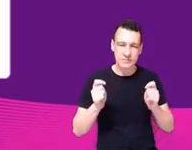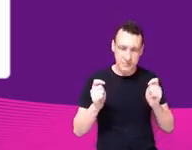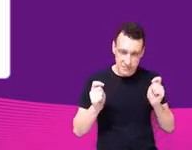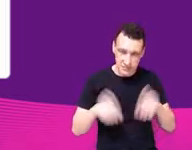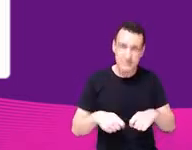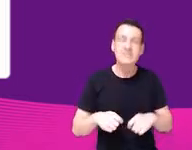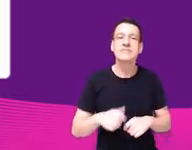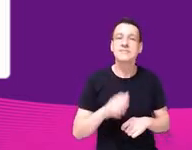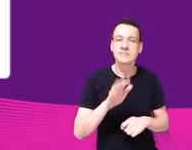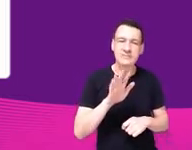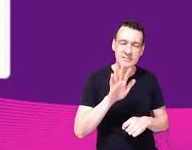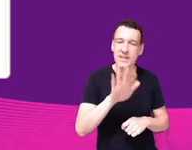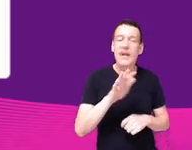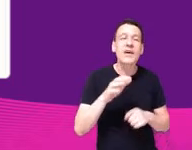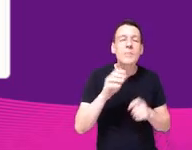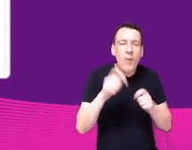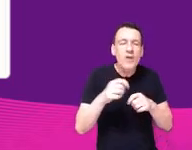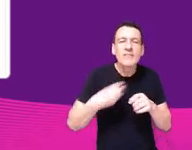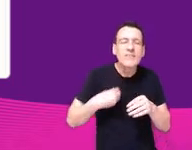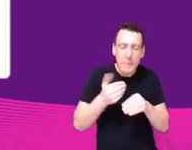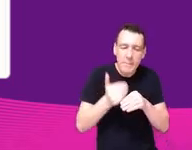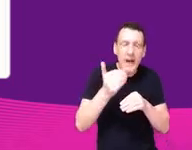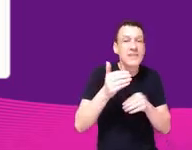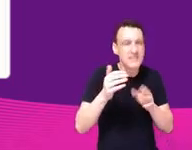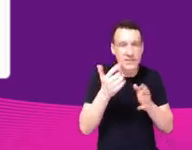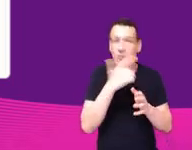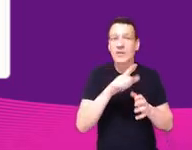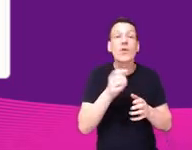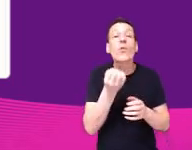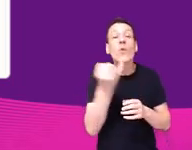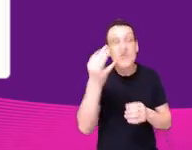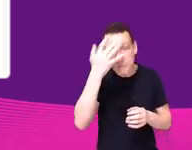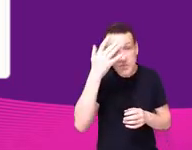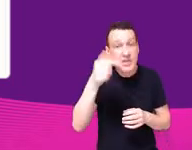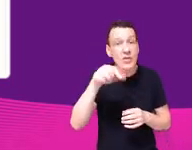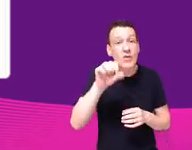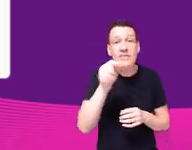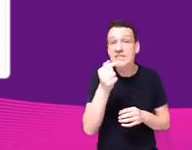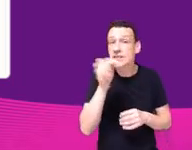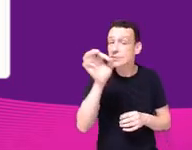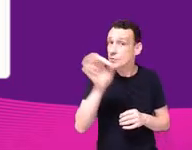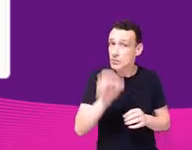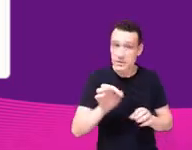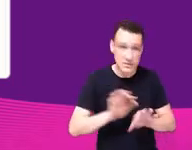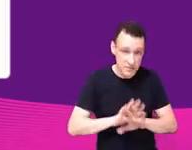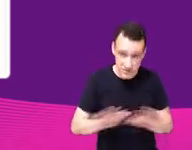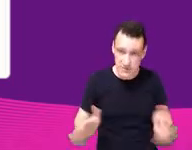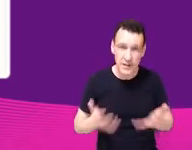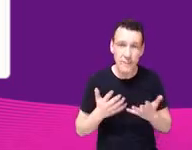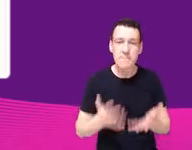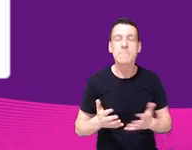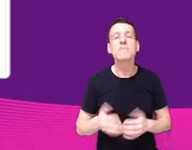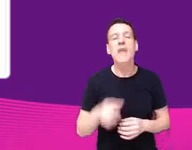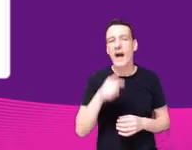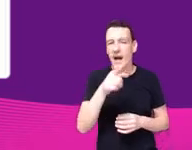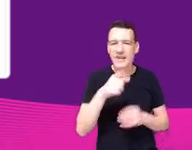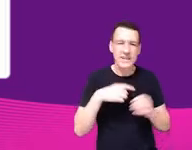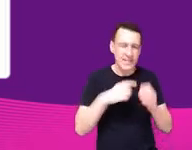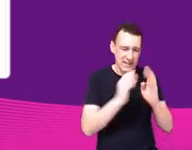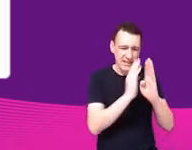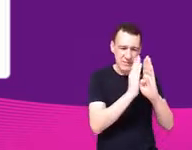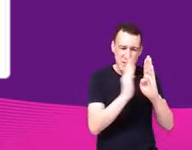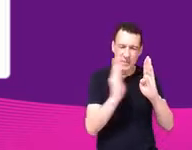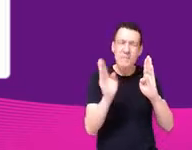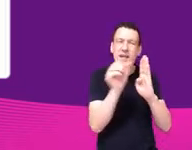transplantes, sobrevida de 97%. Essas barrinhas aqui é um sistema de avaliação com 5 ponderações, mostrando que